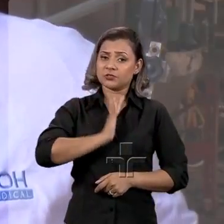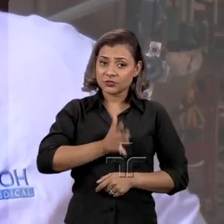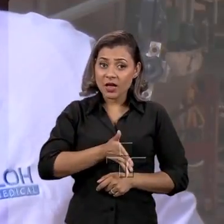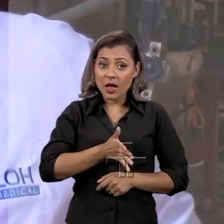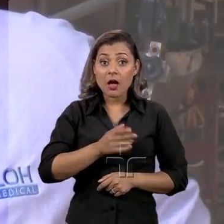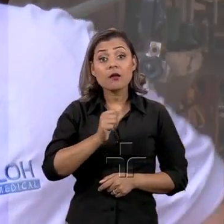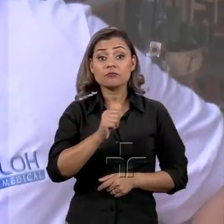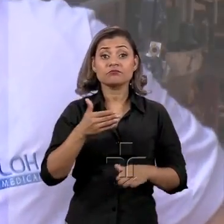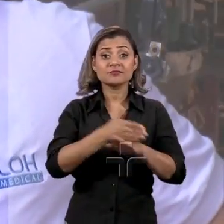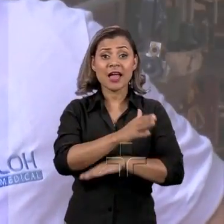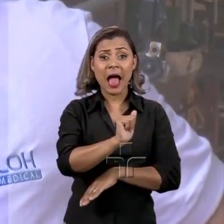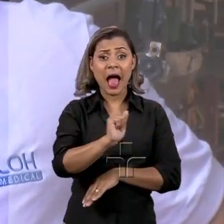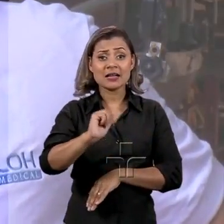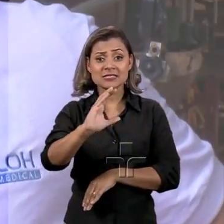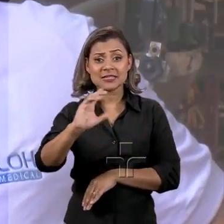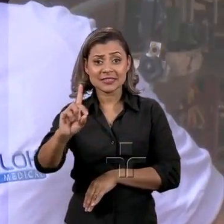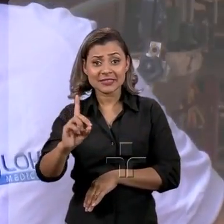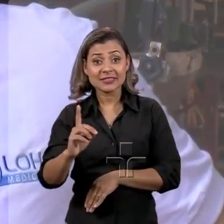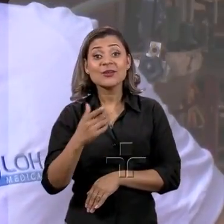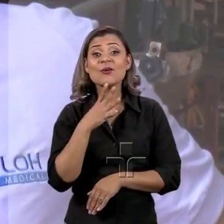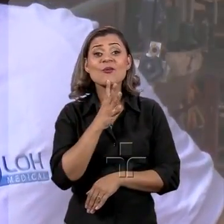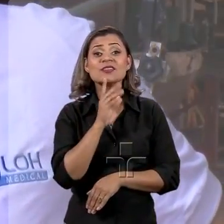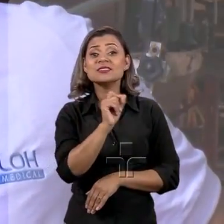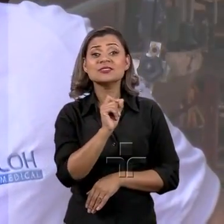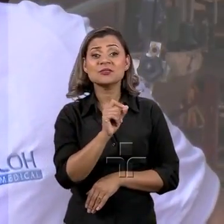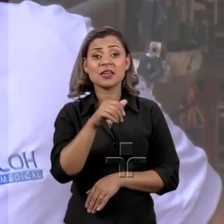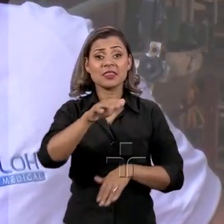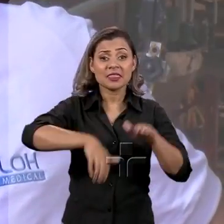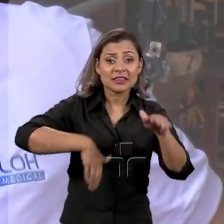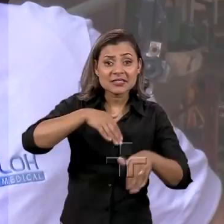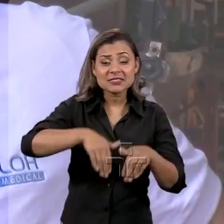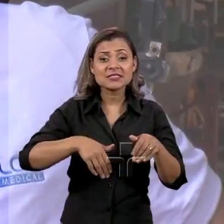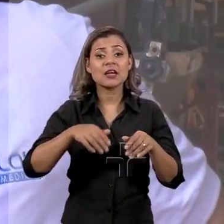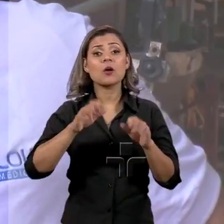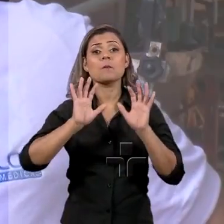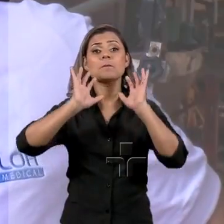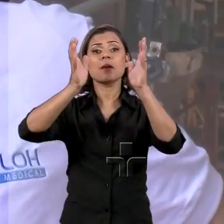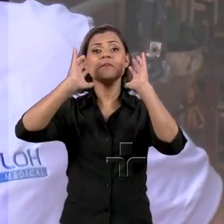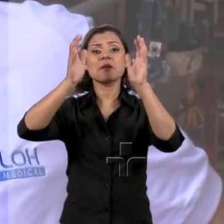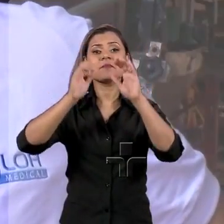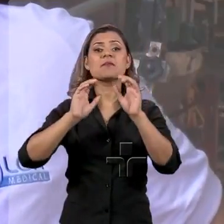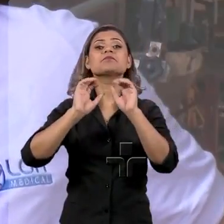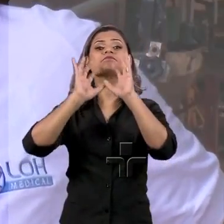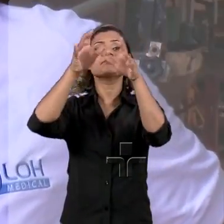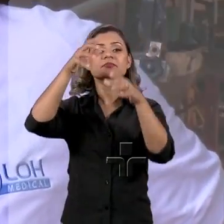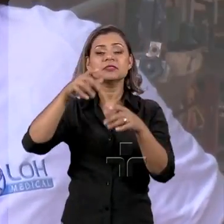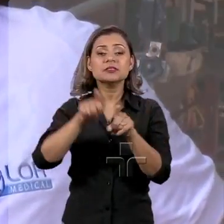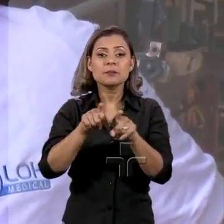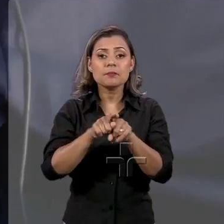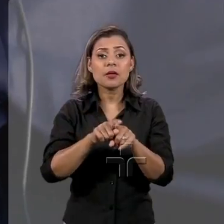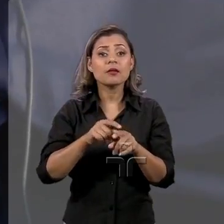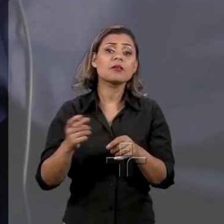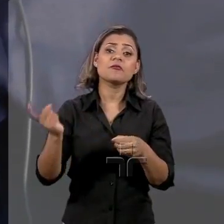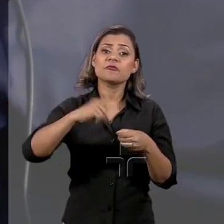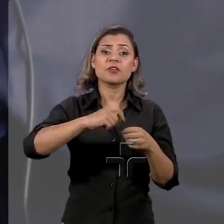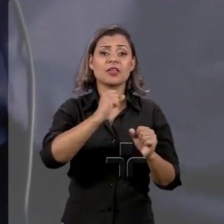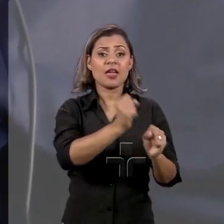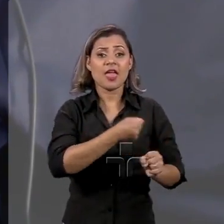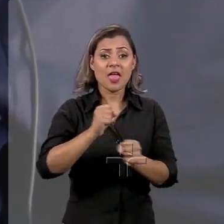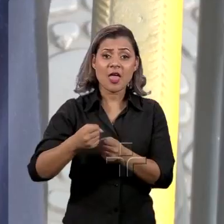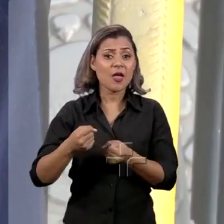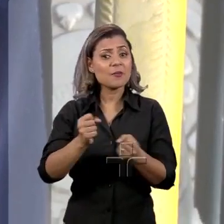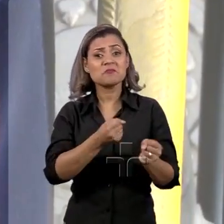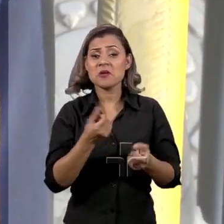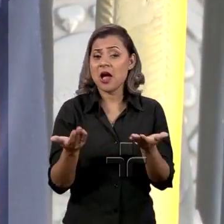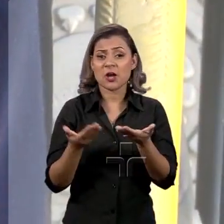para a ACD e conheci a natação e o basquete lá. Aí lá vim para cá pro remo. Aí do remo viajei